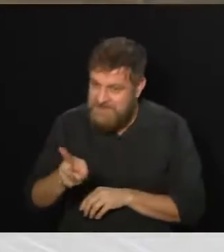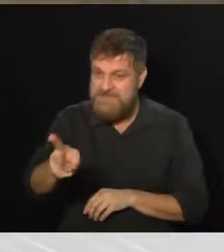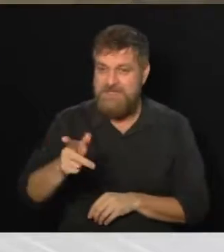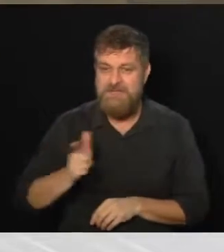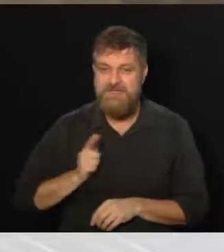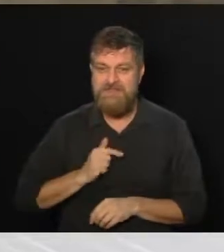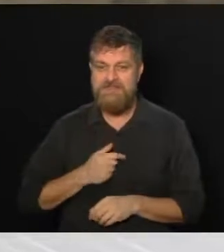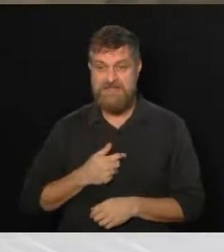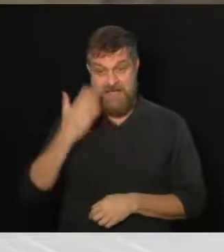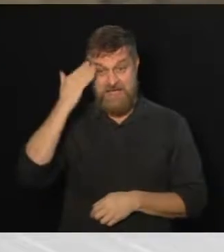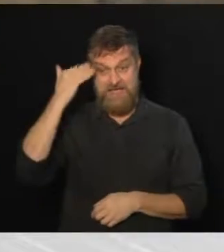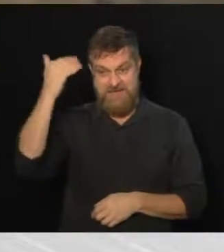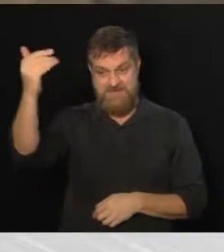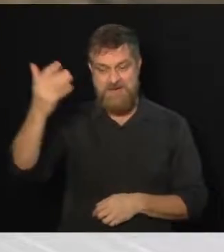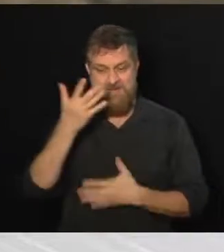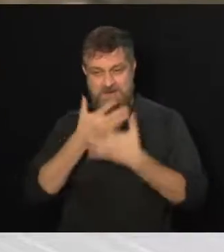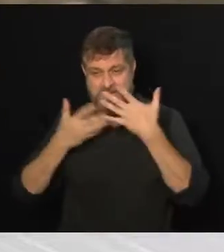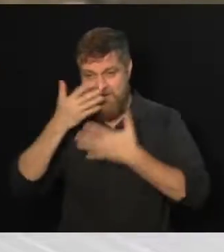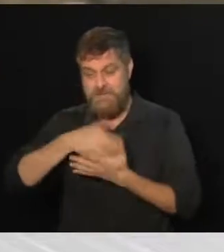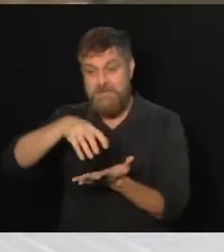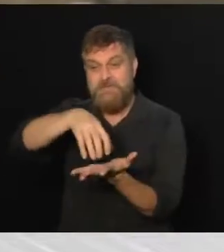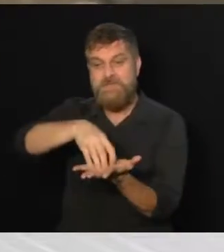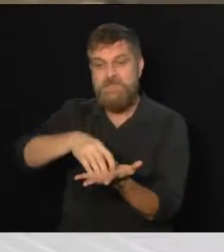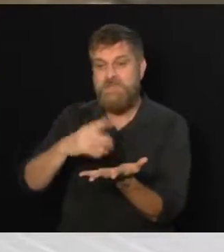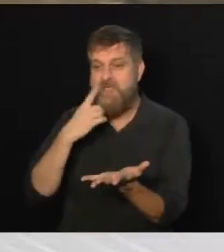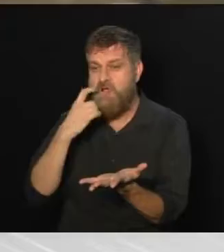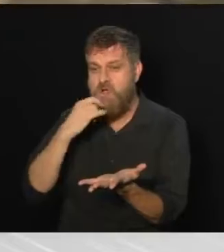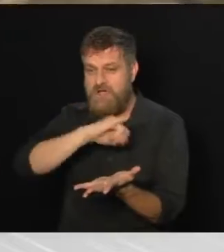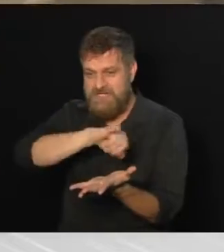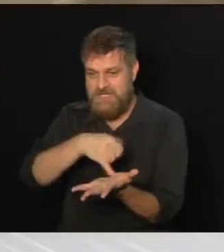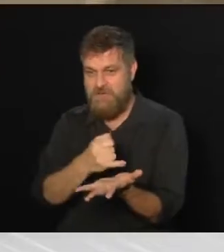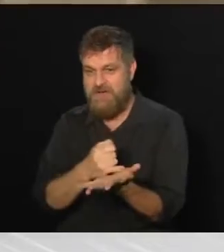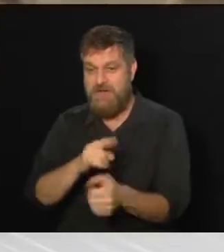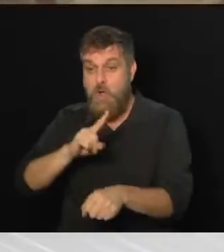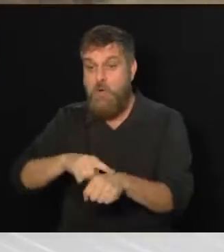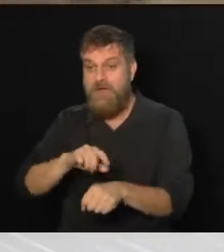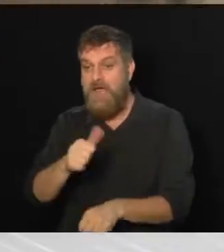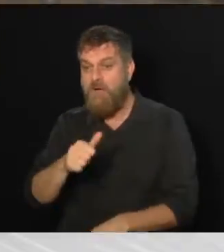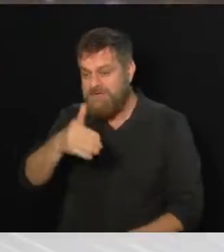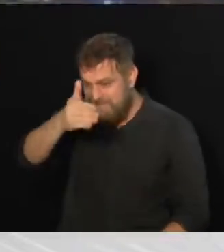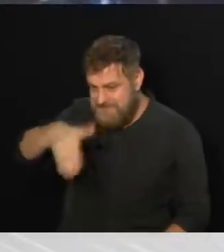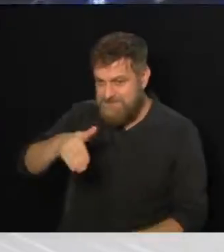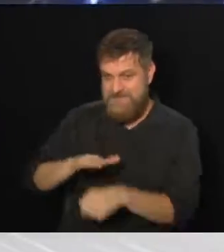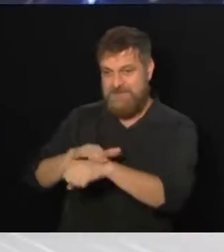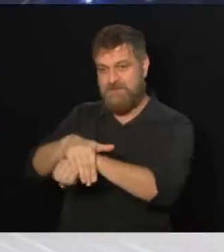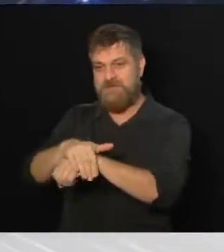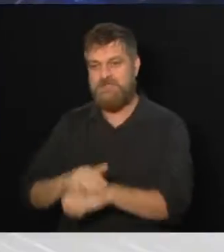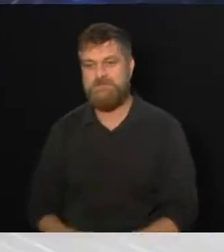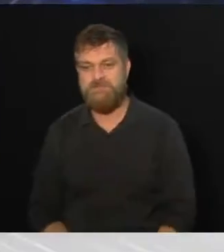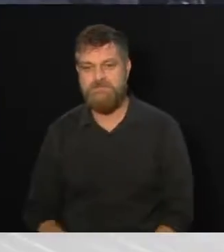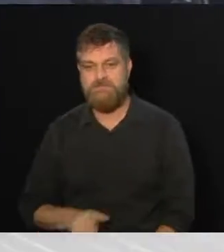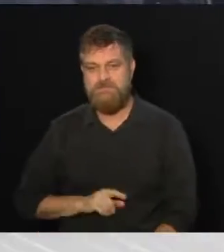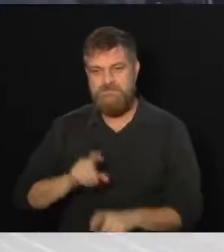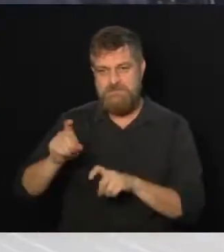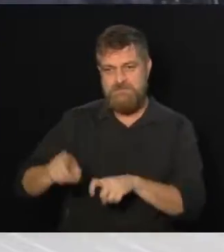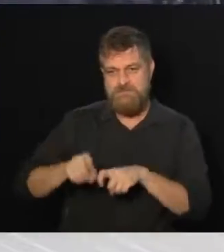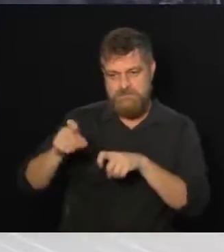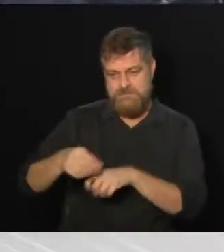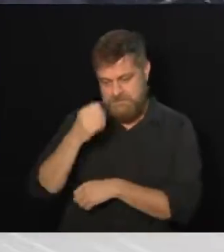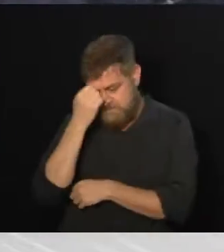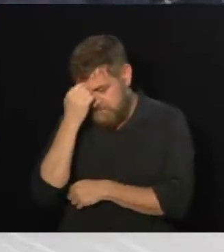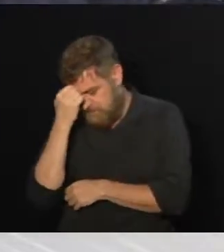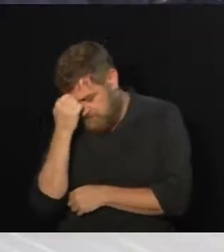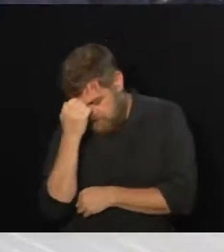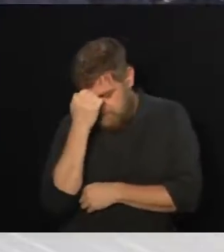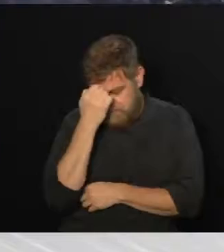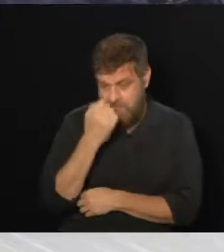maiores sucessos. O show será na Red Eventos e está previsto para as 11h30 da noite. Tem sertanejo no sábado em